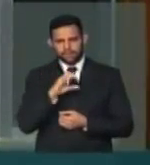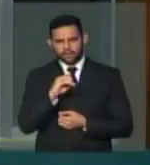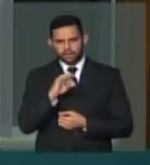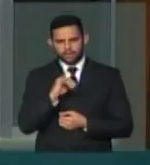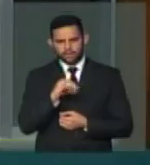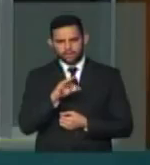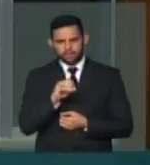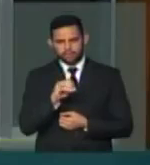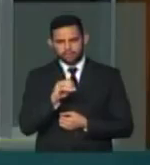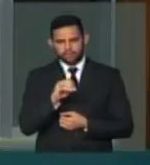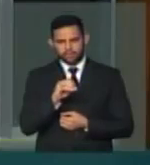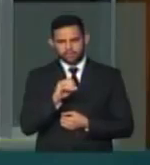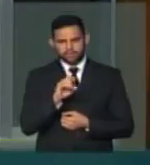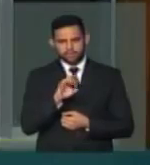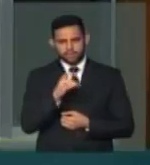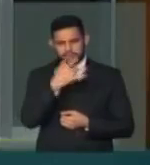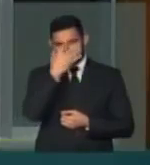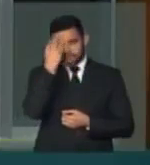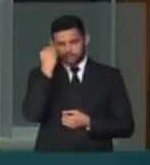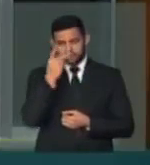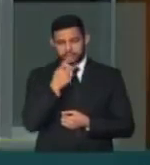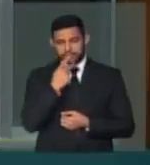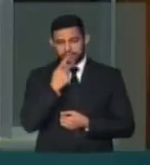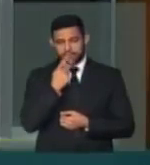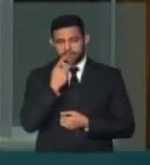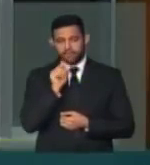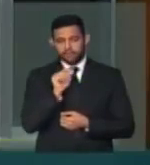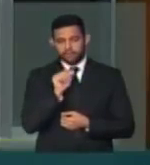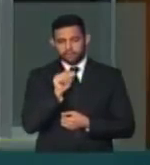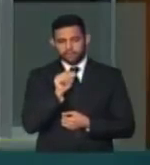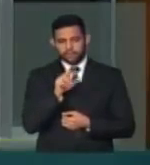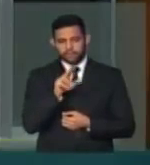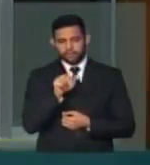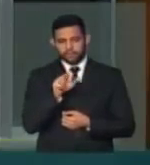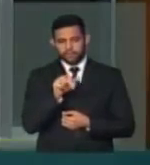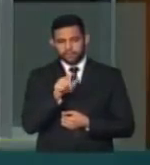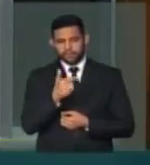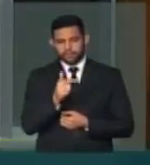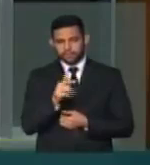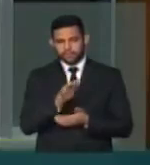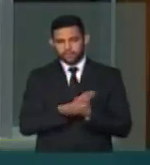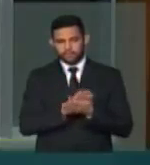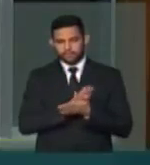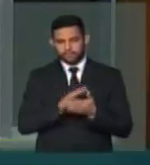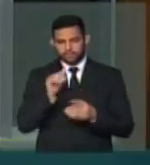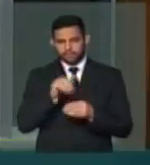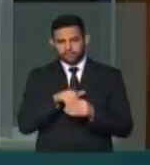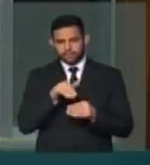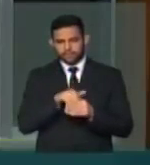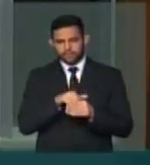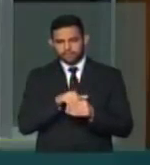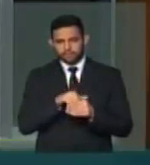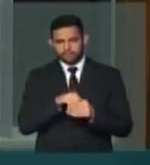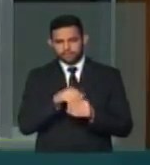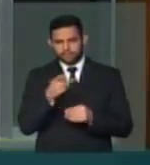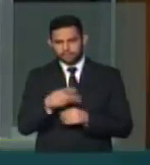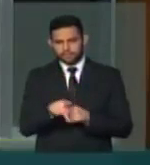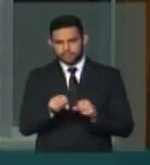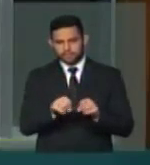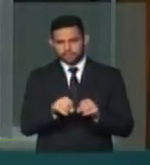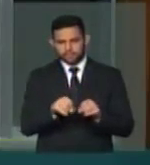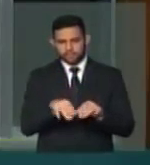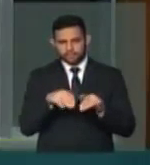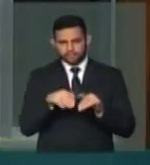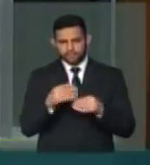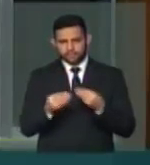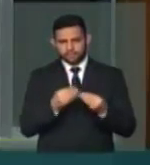Caetano, ele só esqueceu de dizer que nunca se houve tantas votações nessa casa